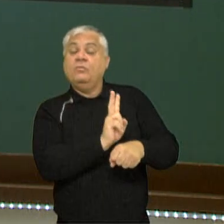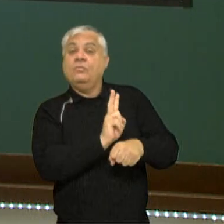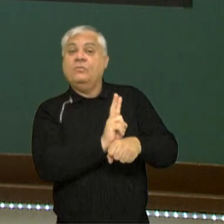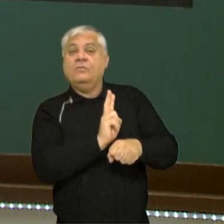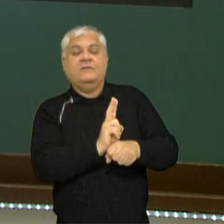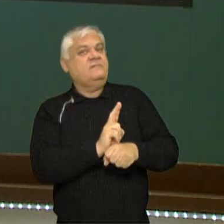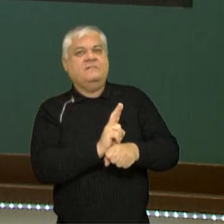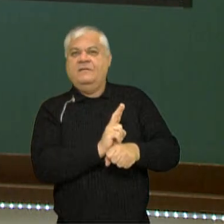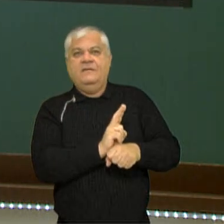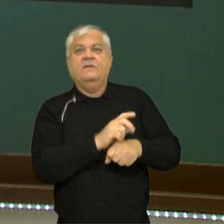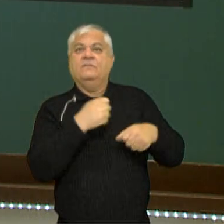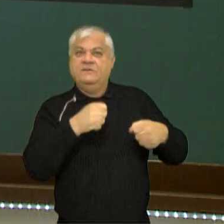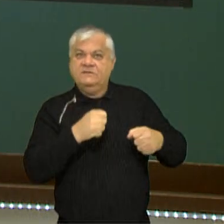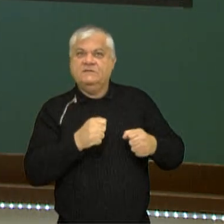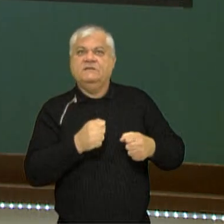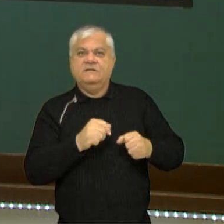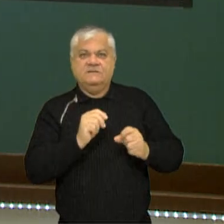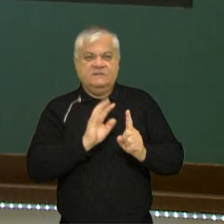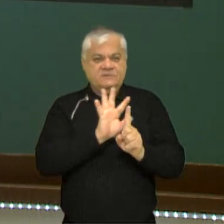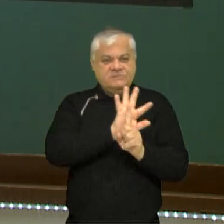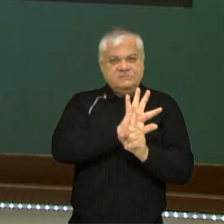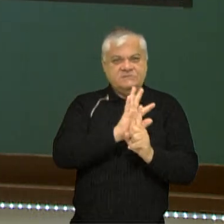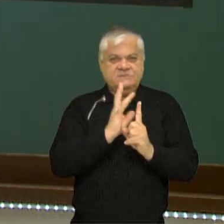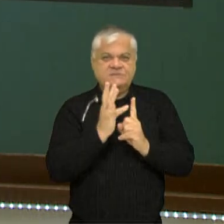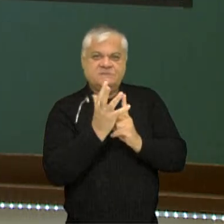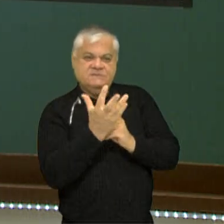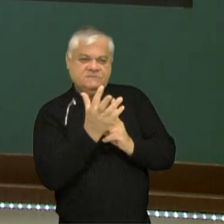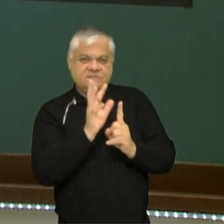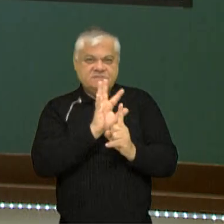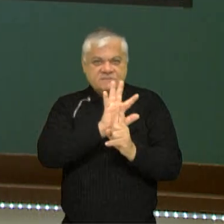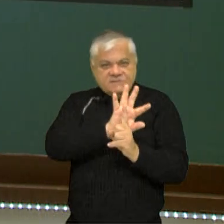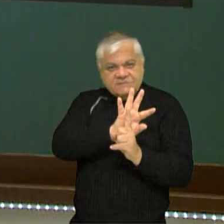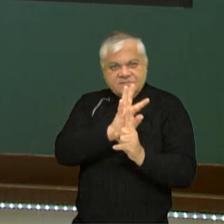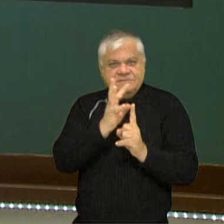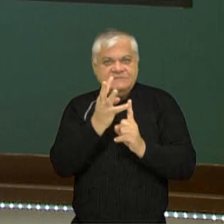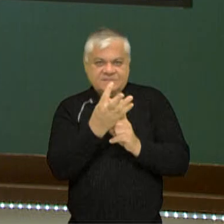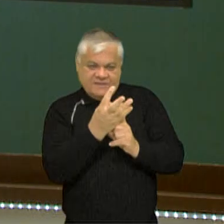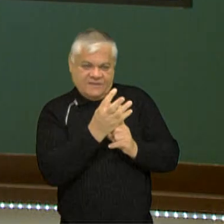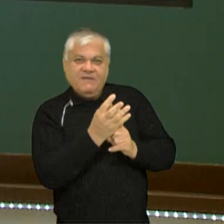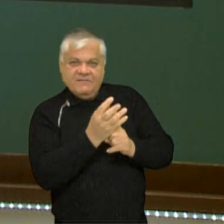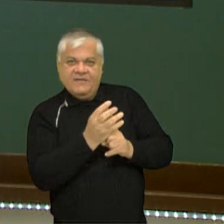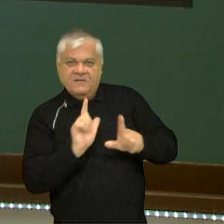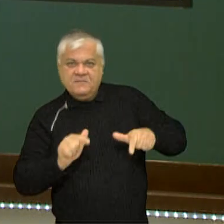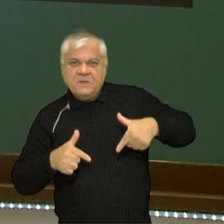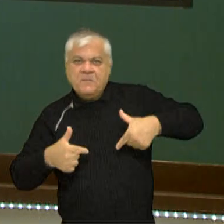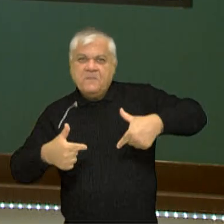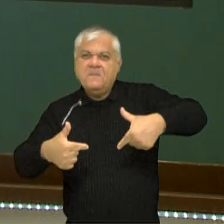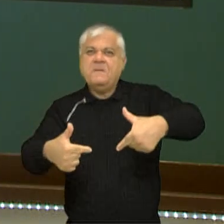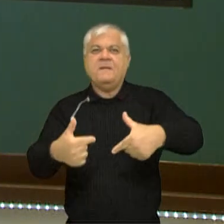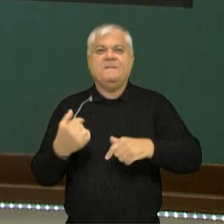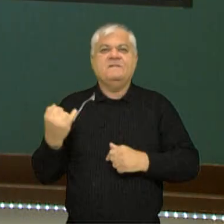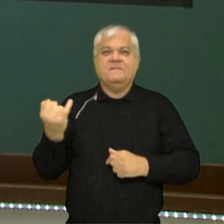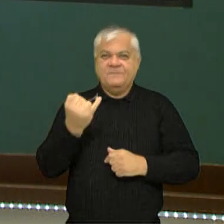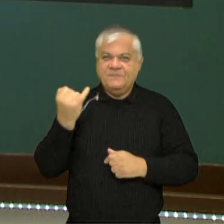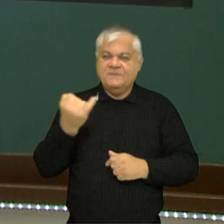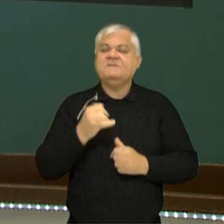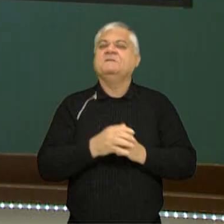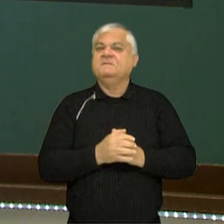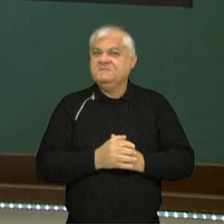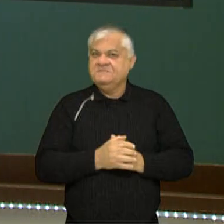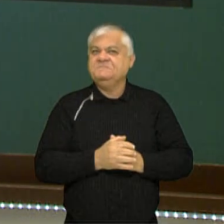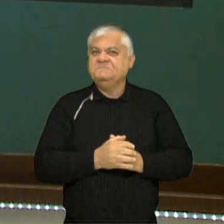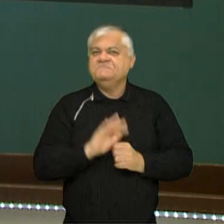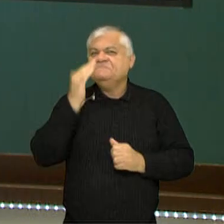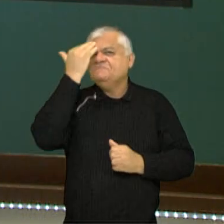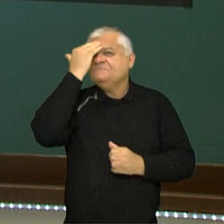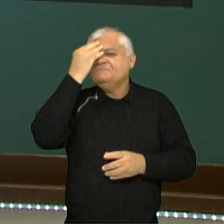muito sozinho lá no cantinho. Você tem que trazer ele para a batalha também. Ele vai ser importante para que a gente